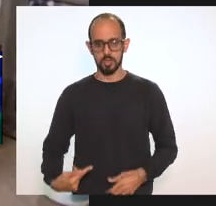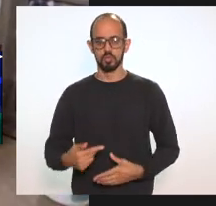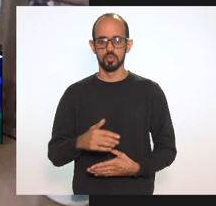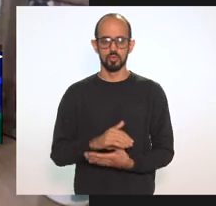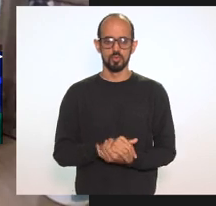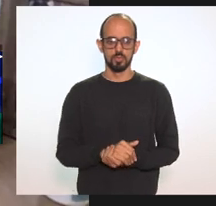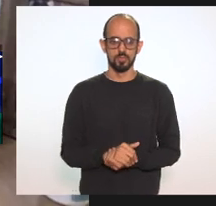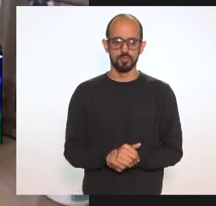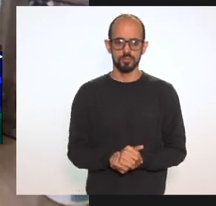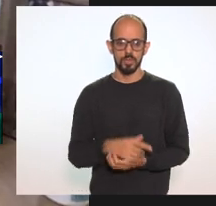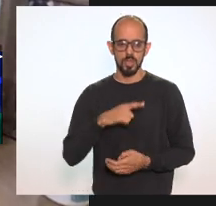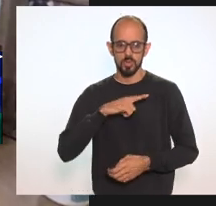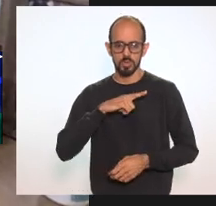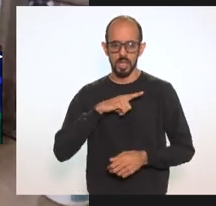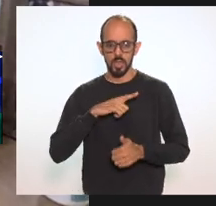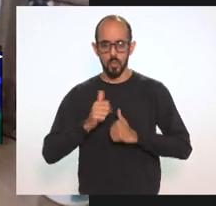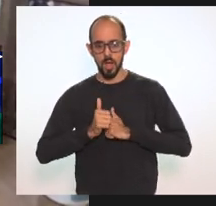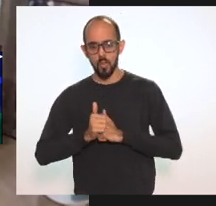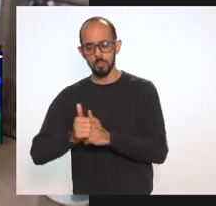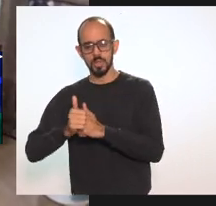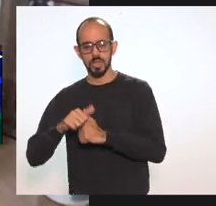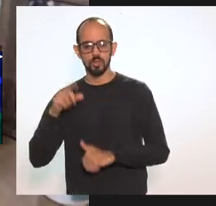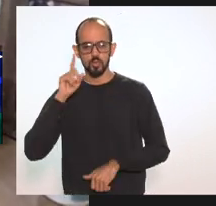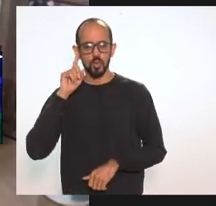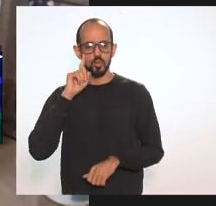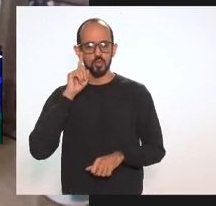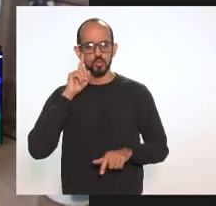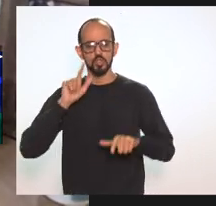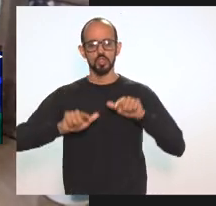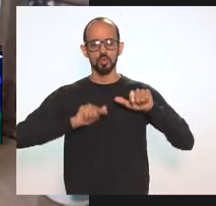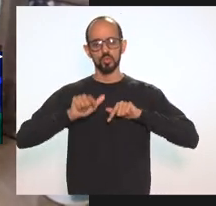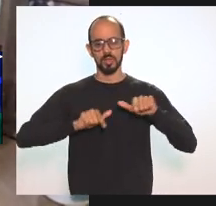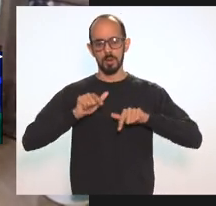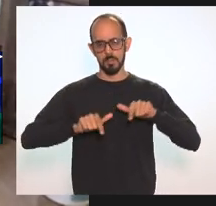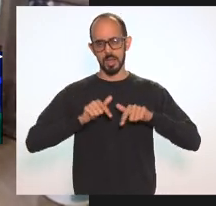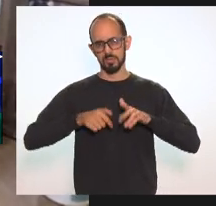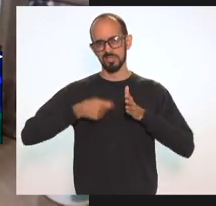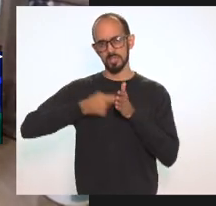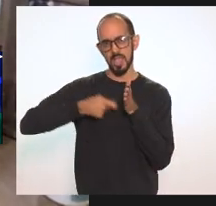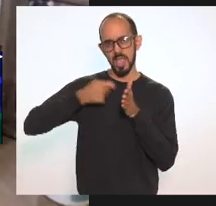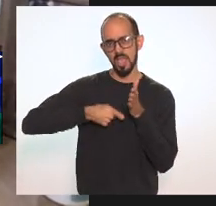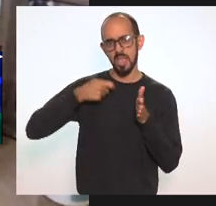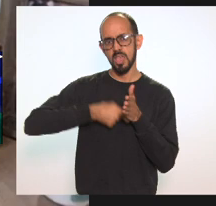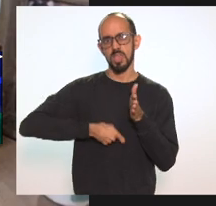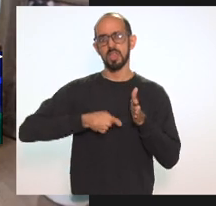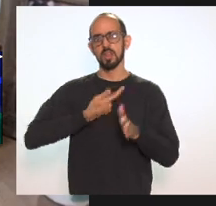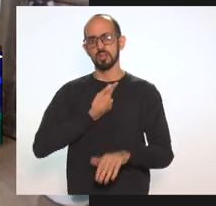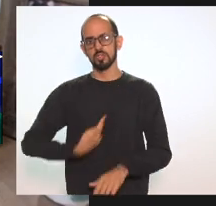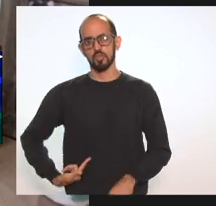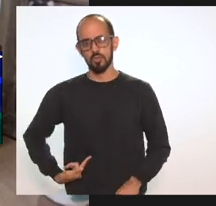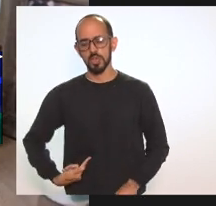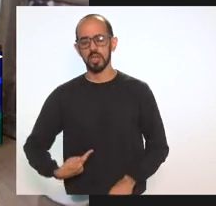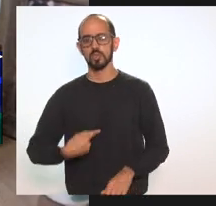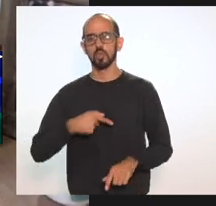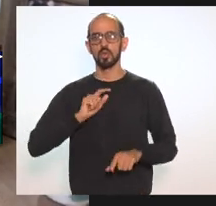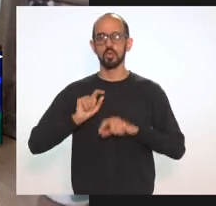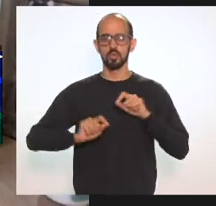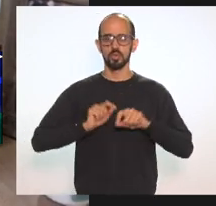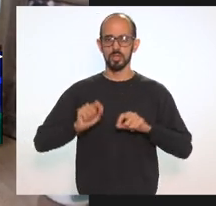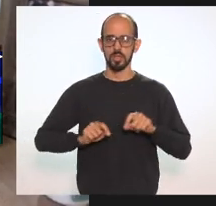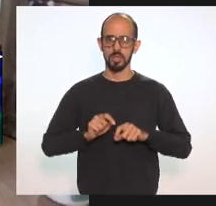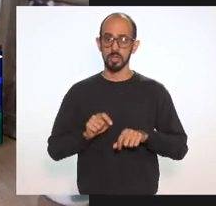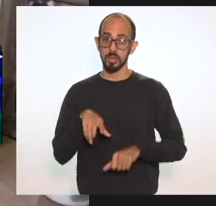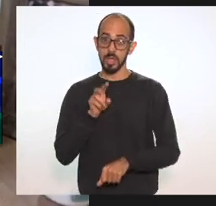o tem acompanhado diariamente trabalho desse Guerreiro disse o governador que está